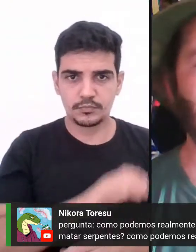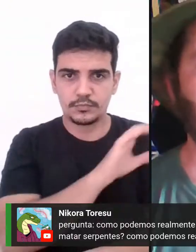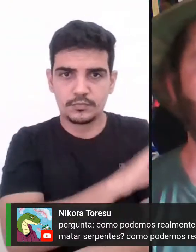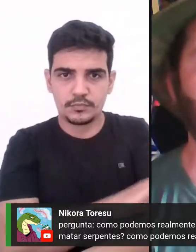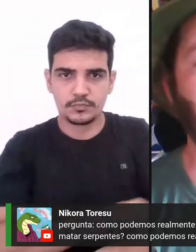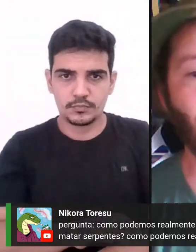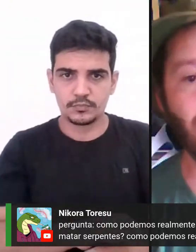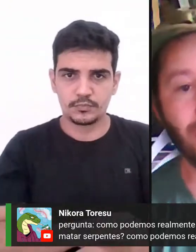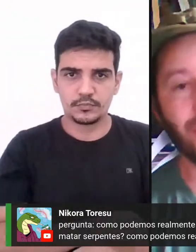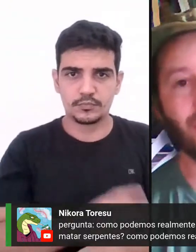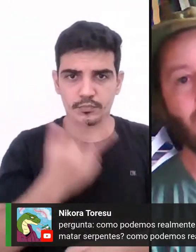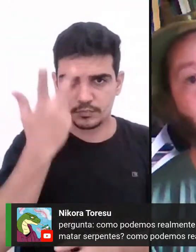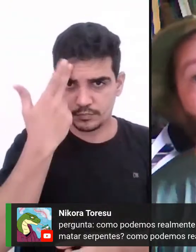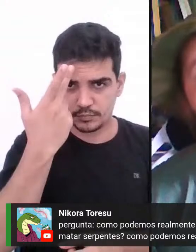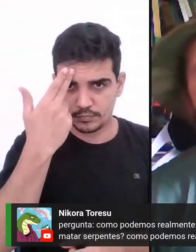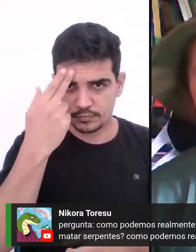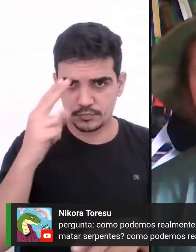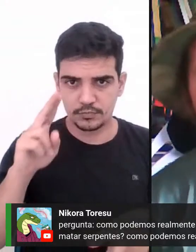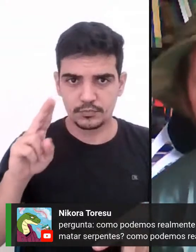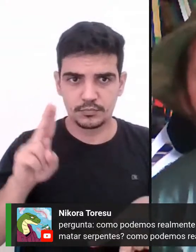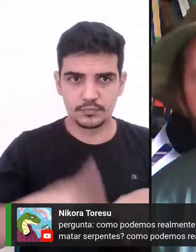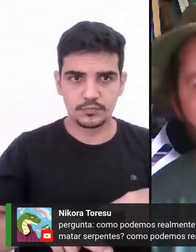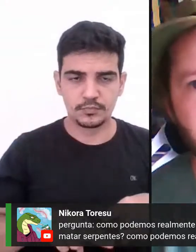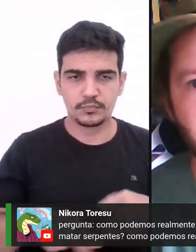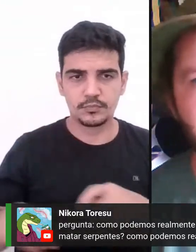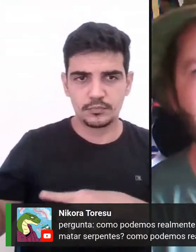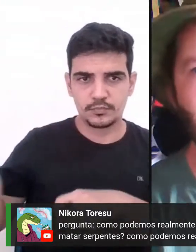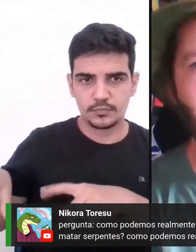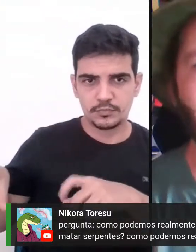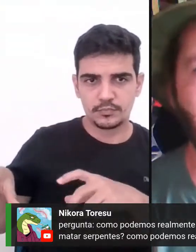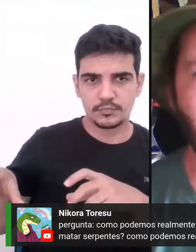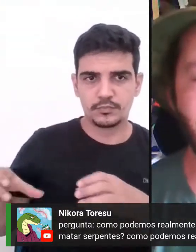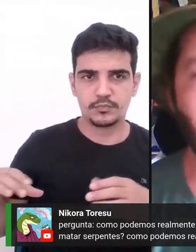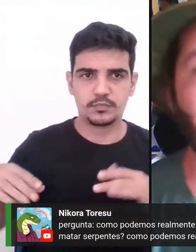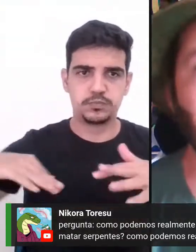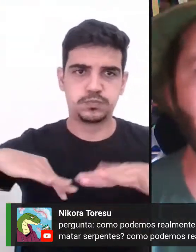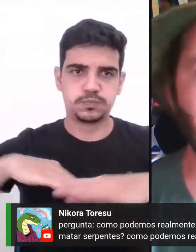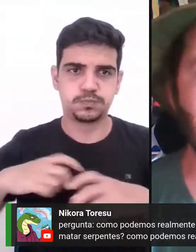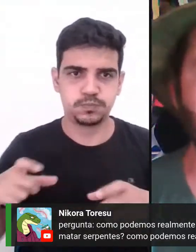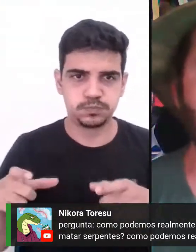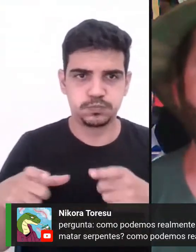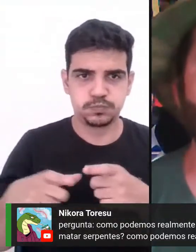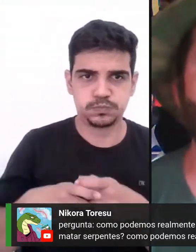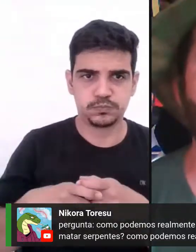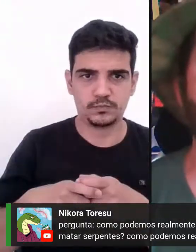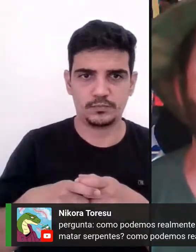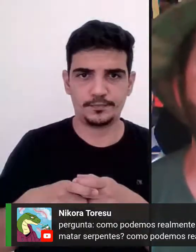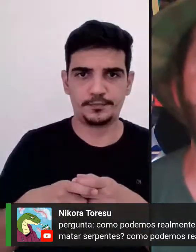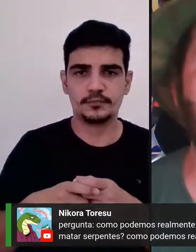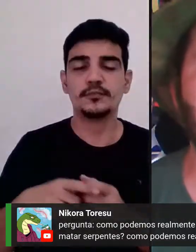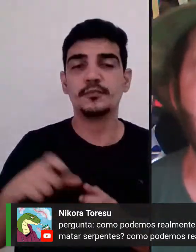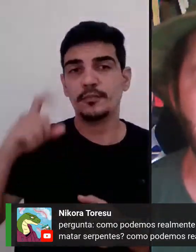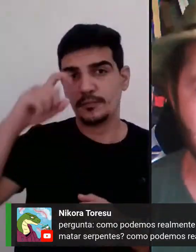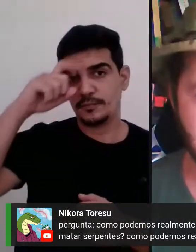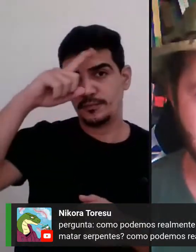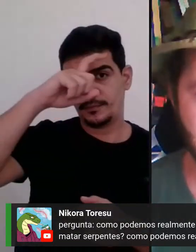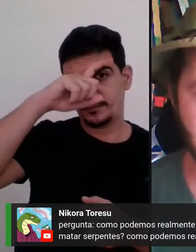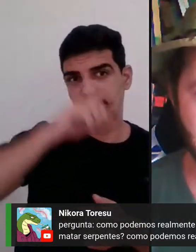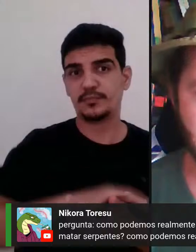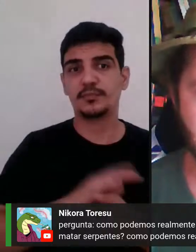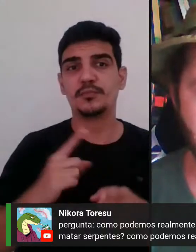matá-las? Nicora, realmente é difícil, tá? É complicado você trabalhar com o que a gente chama de